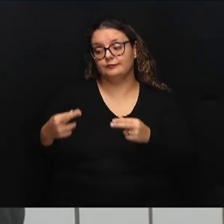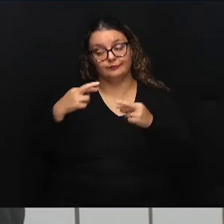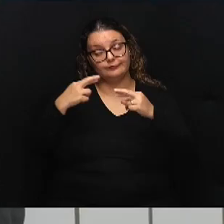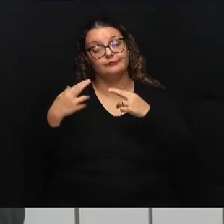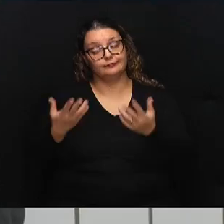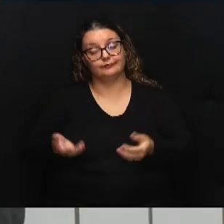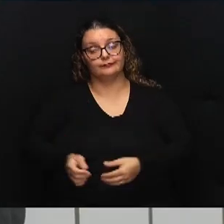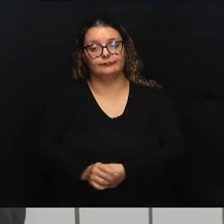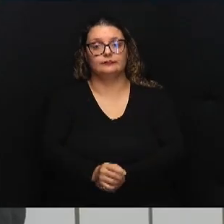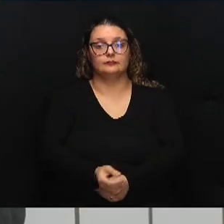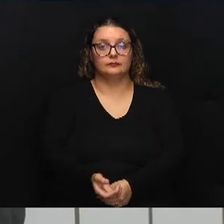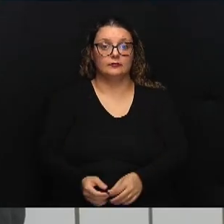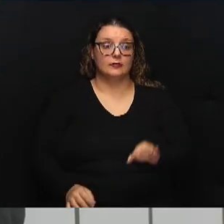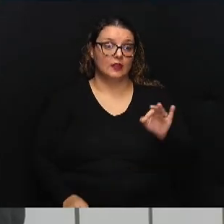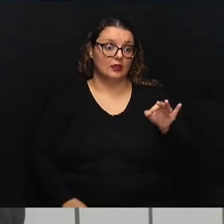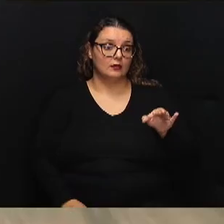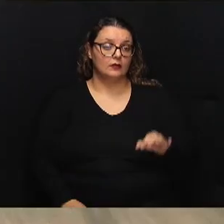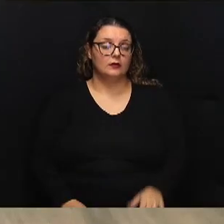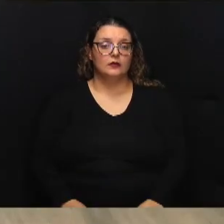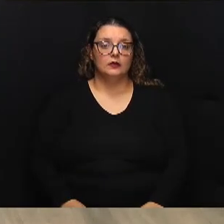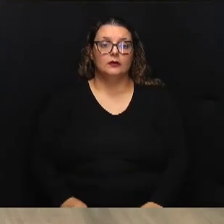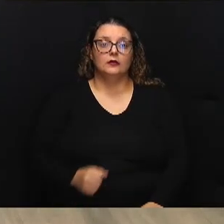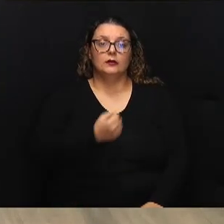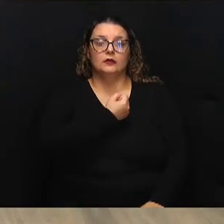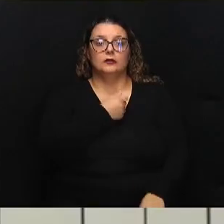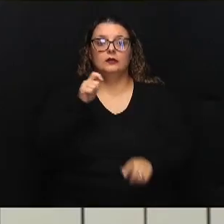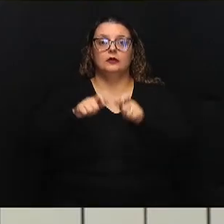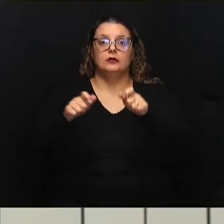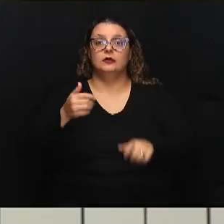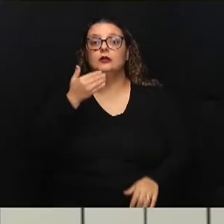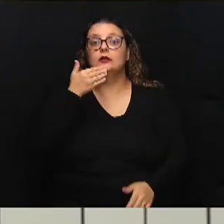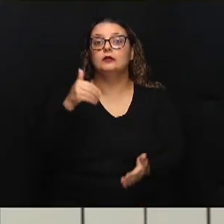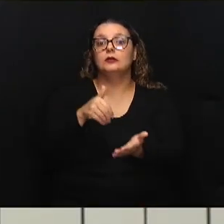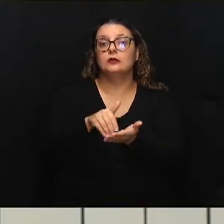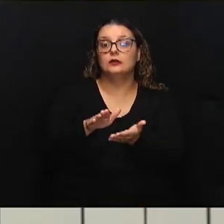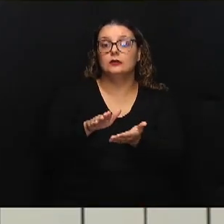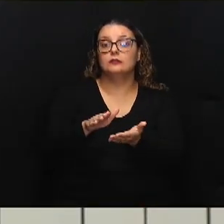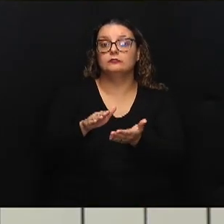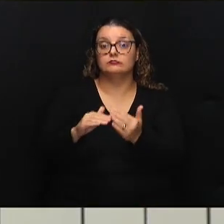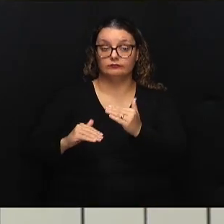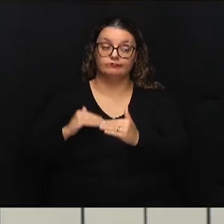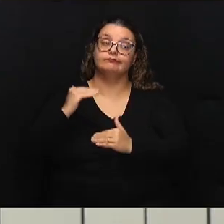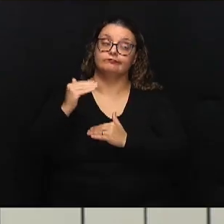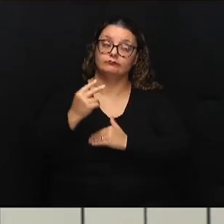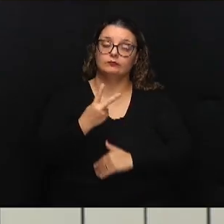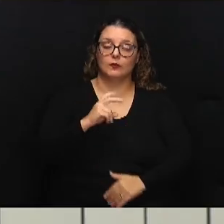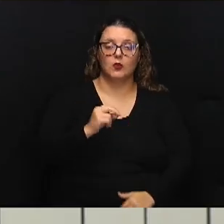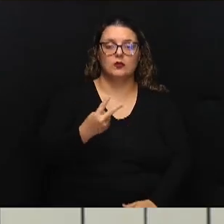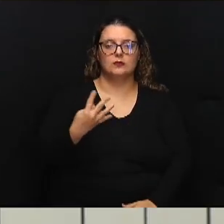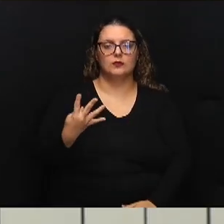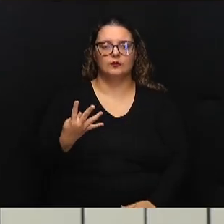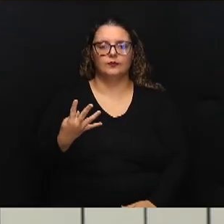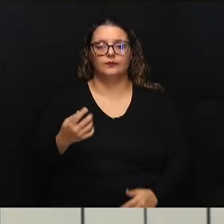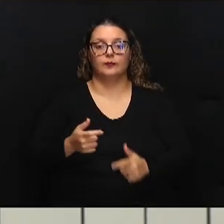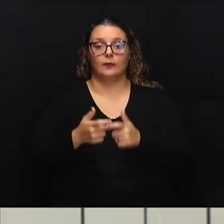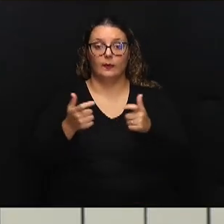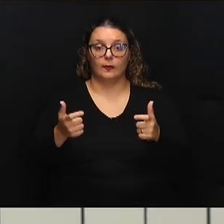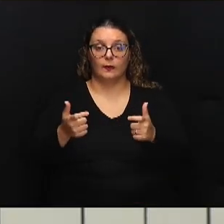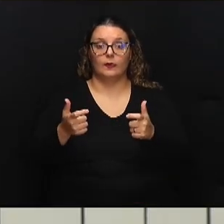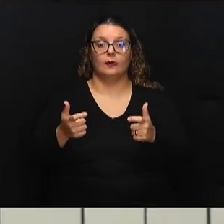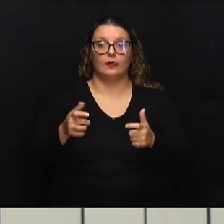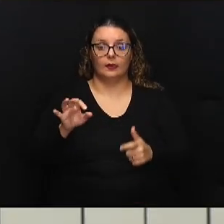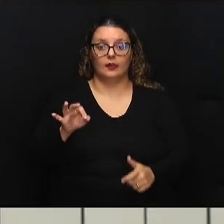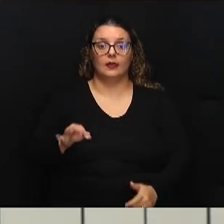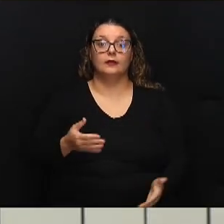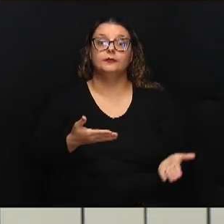né? Sem dúvida. O número de pessoas que pediram demissão bateu recorde em 2024. A maior parte